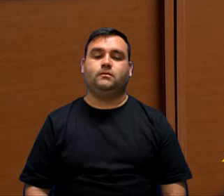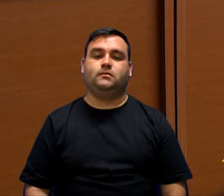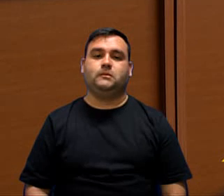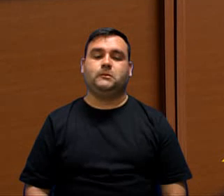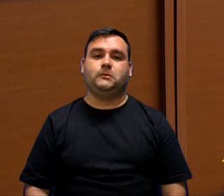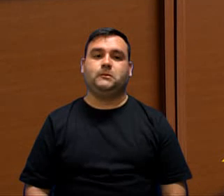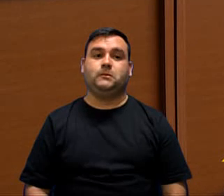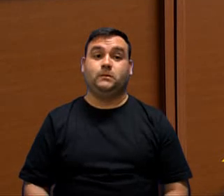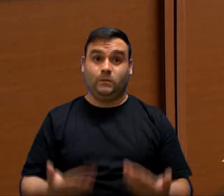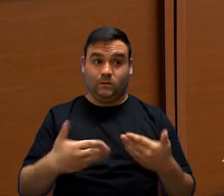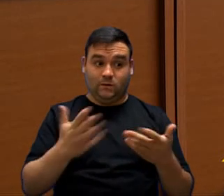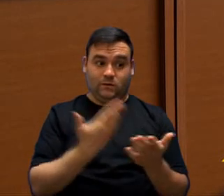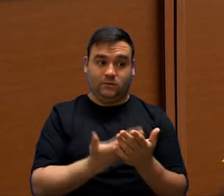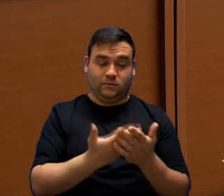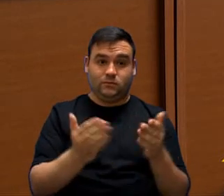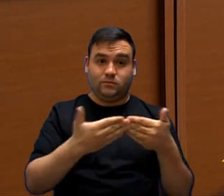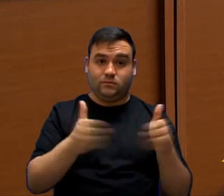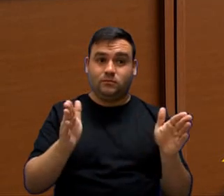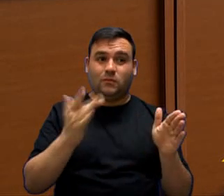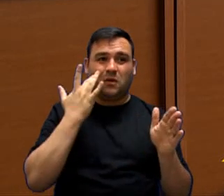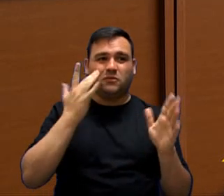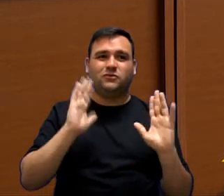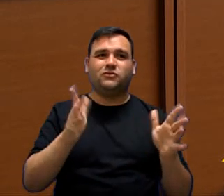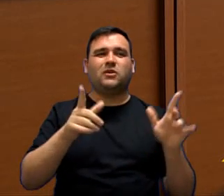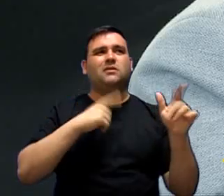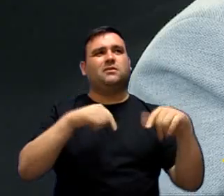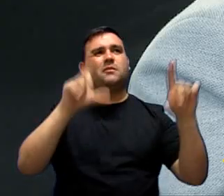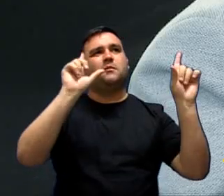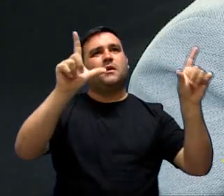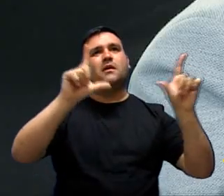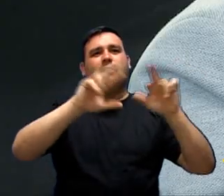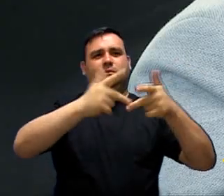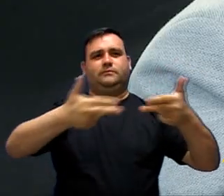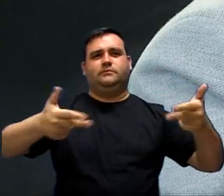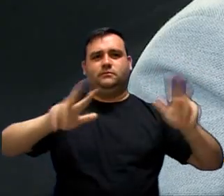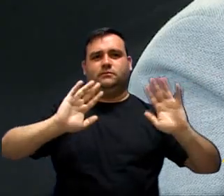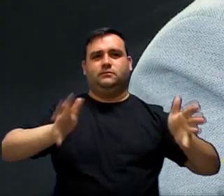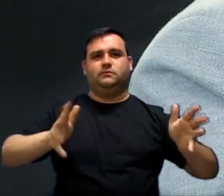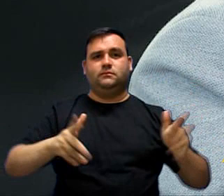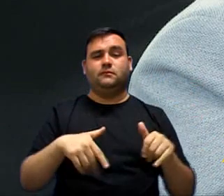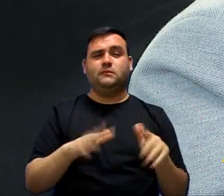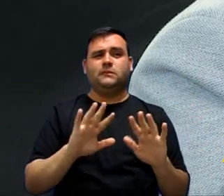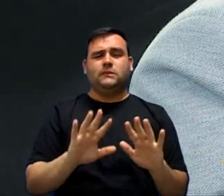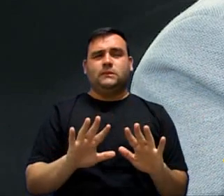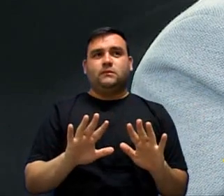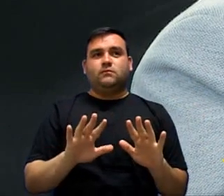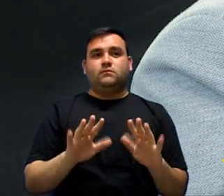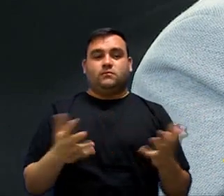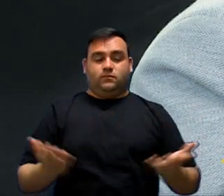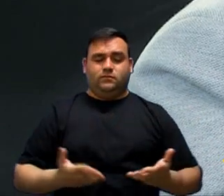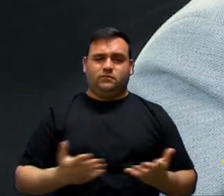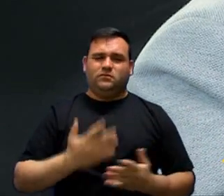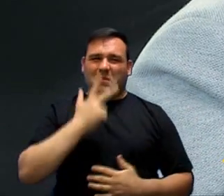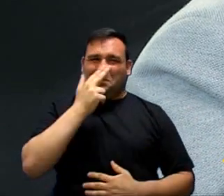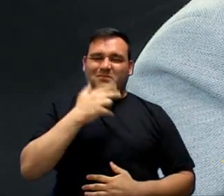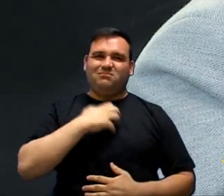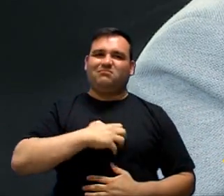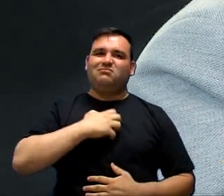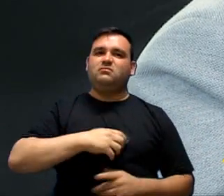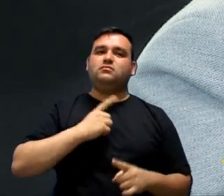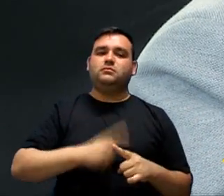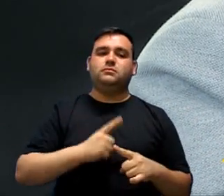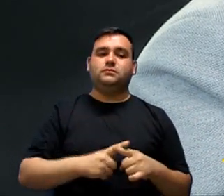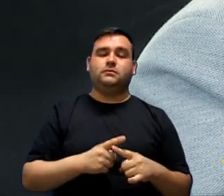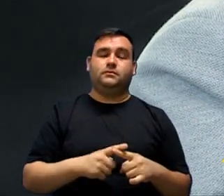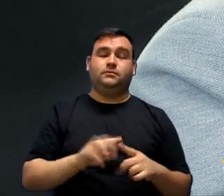É que vai inaugurar a escola e já devem ter feito placa, algumas coisas, né? Mas ficou desagradável porque a